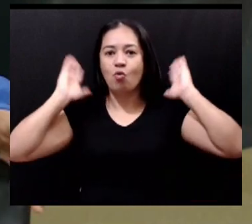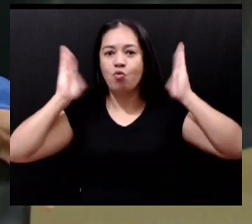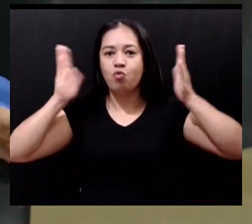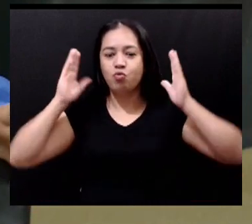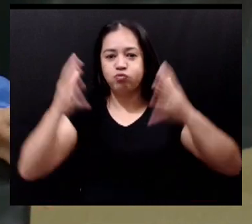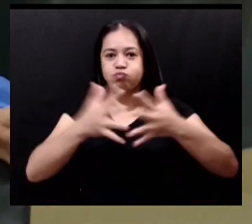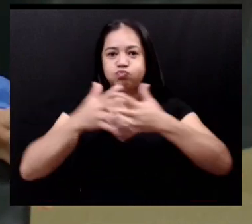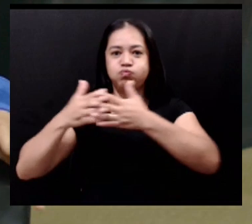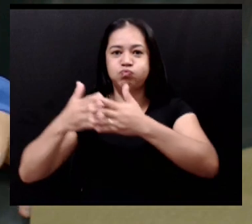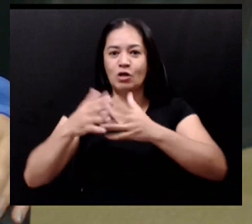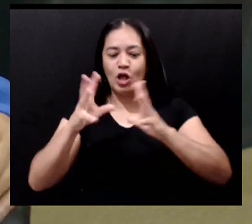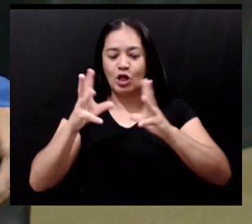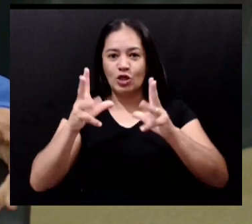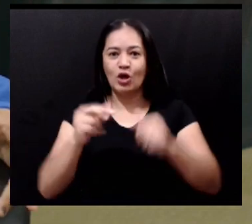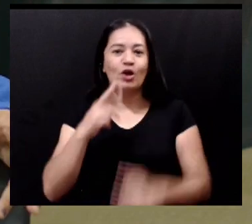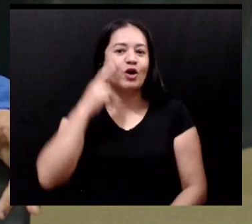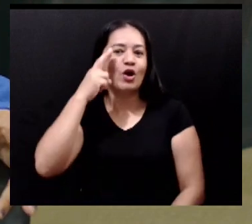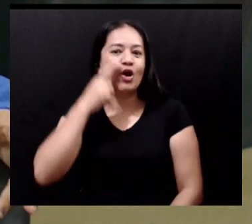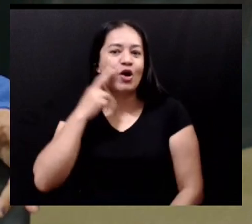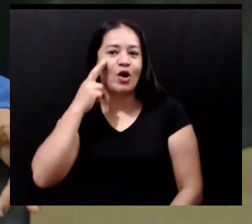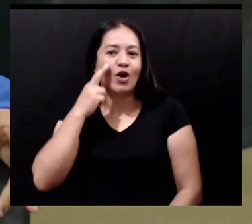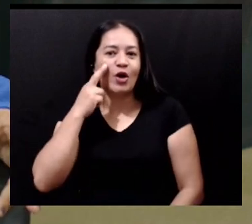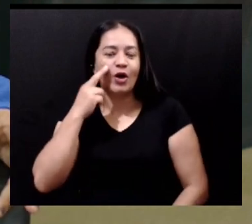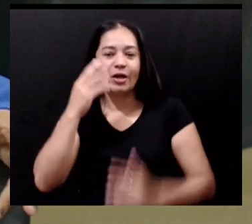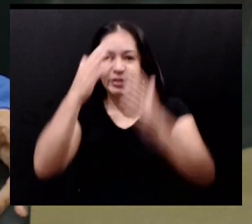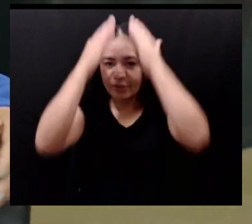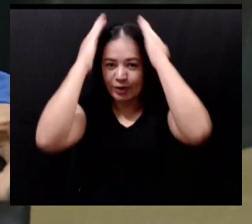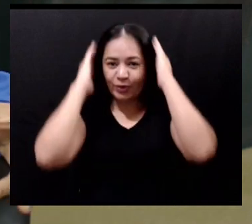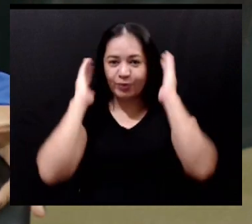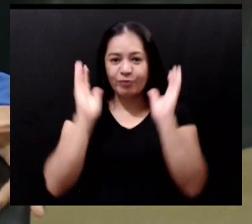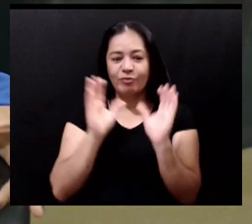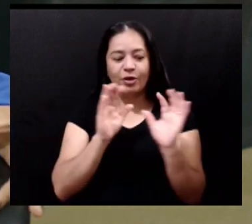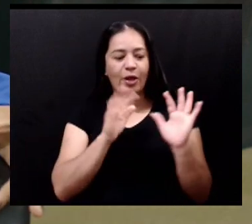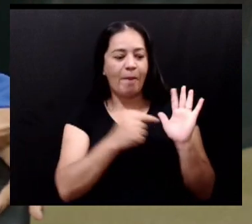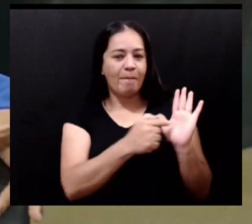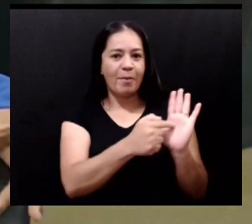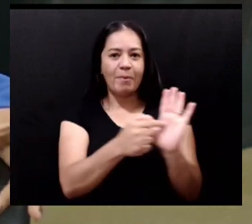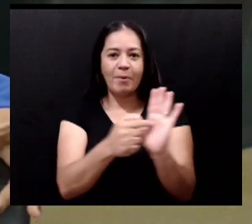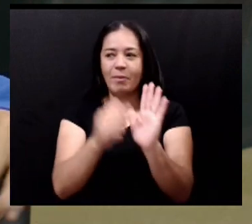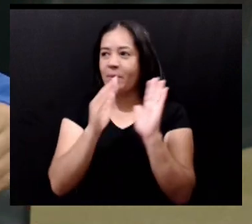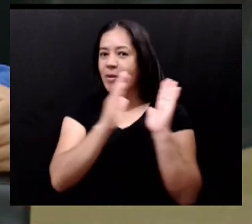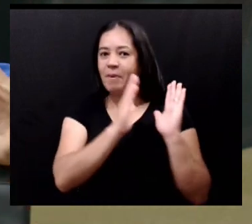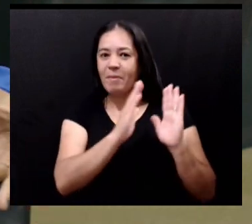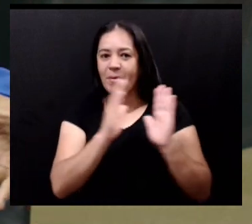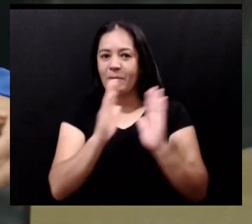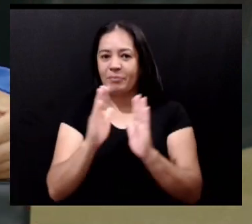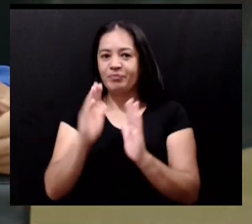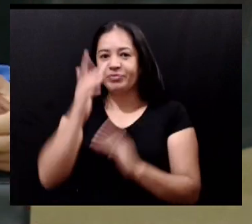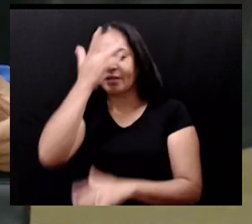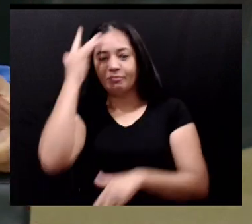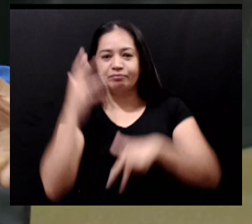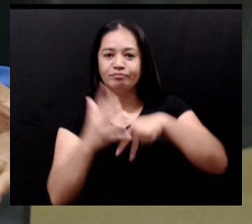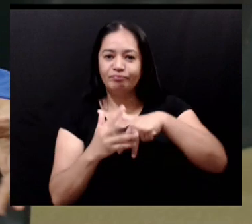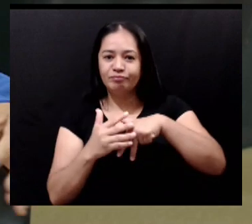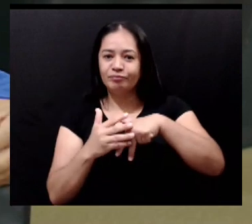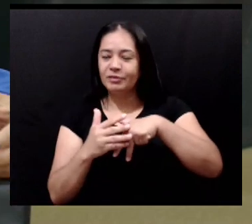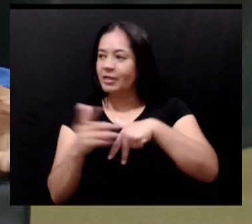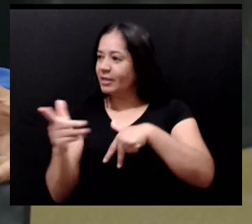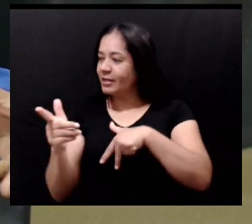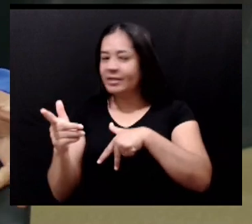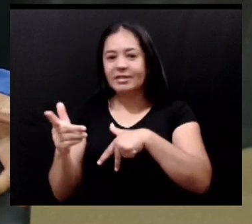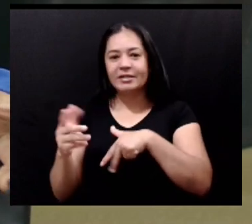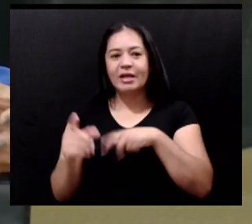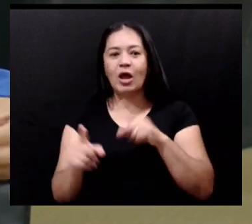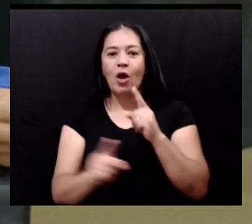rosa, onde as perucas elas ficam expostas em prateleiras, e os pacientes oncológicos eles recebem atendimento humanizado